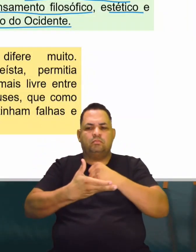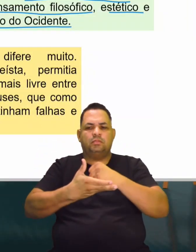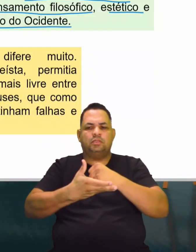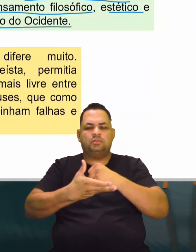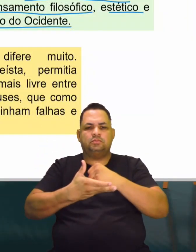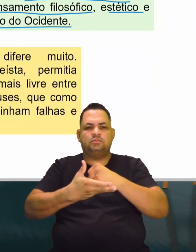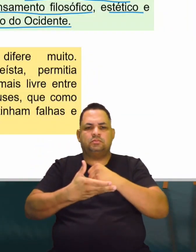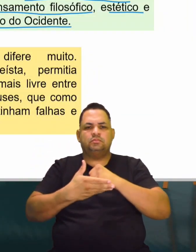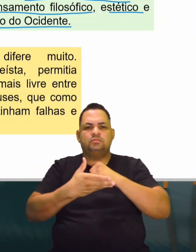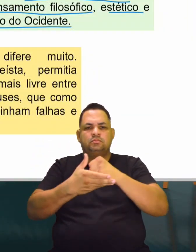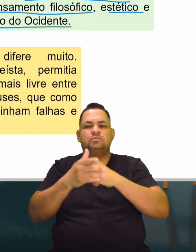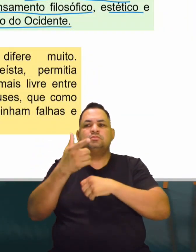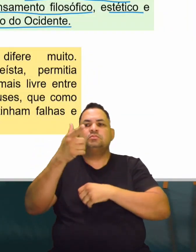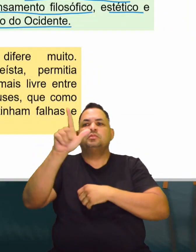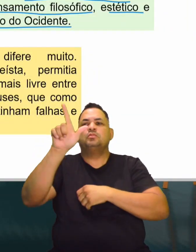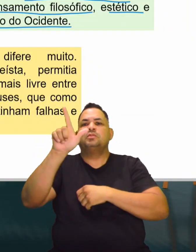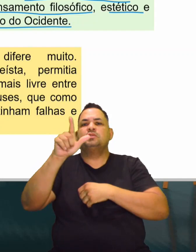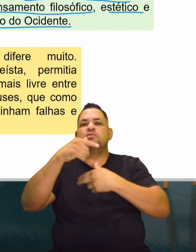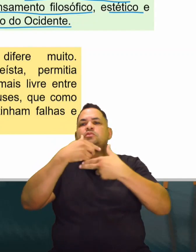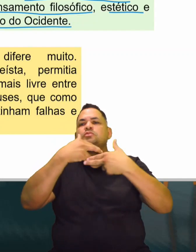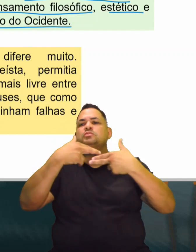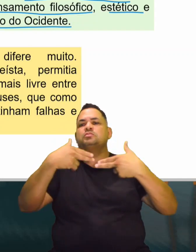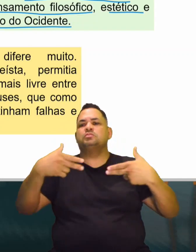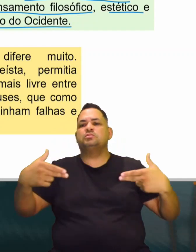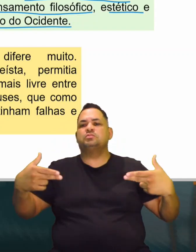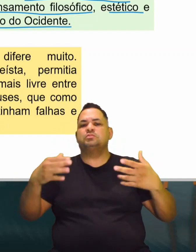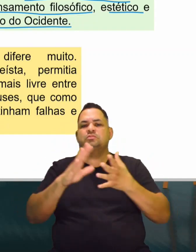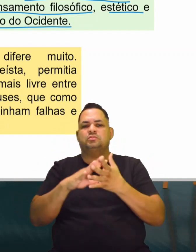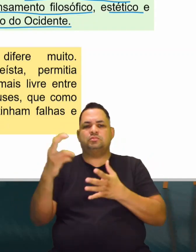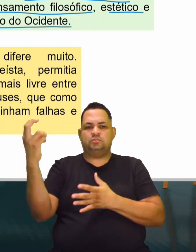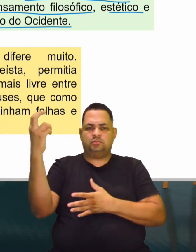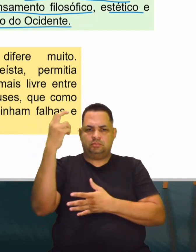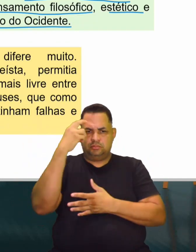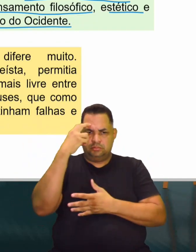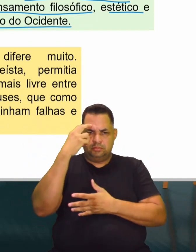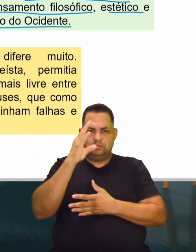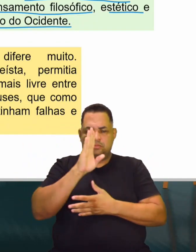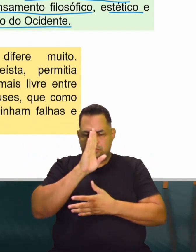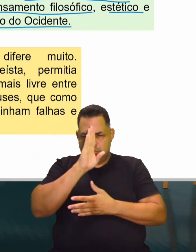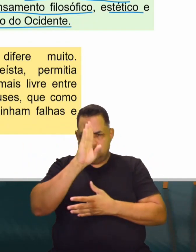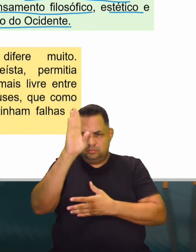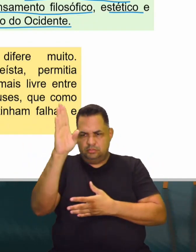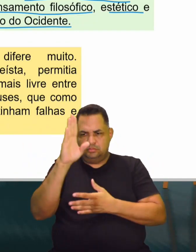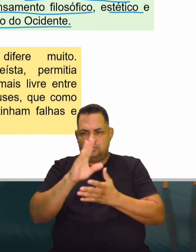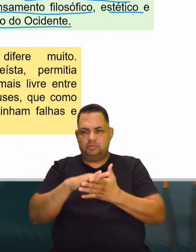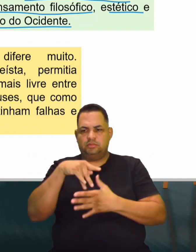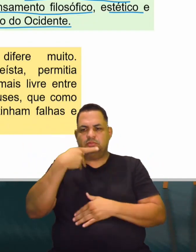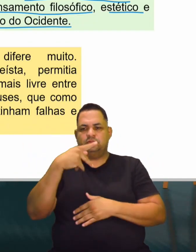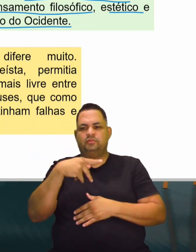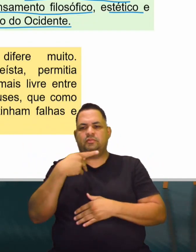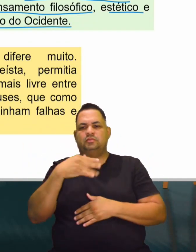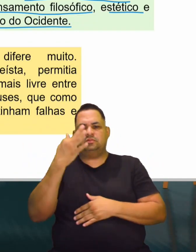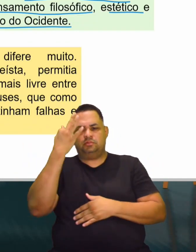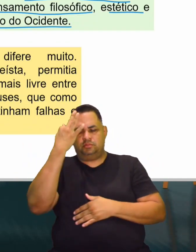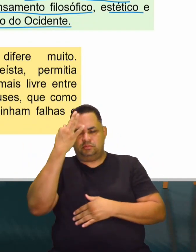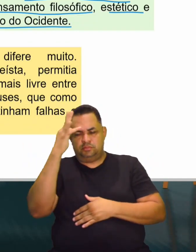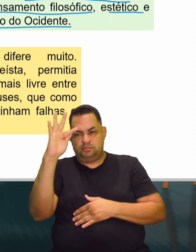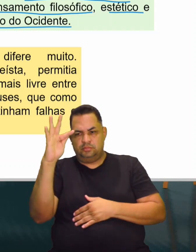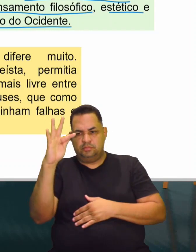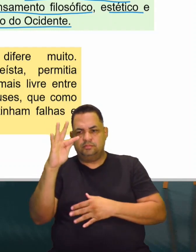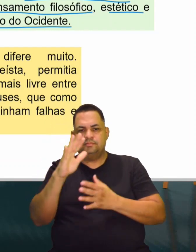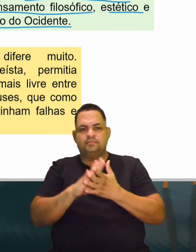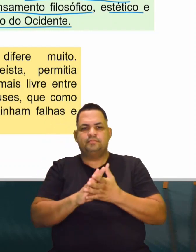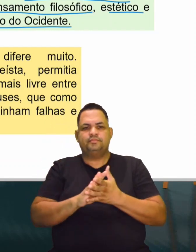com base para as outras culturas, principalmente o que diz respeito à filosofia. Isso mesmo, filosofia foi uma